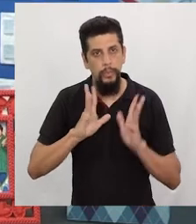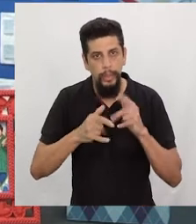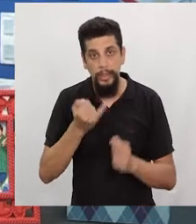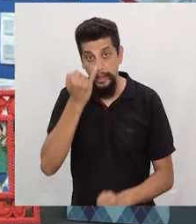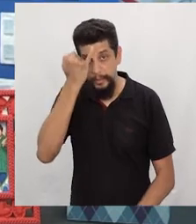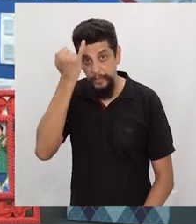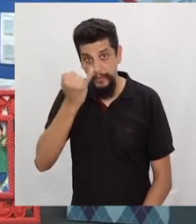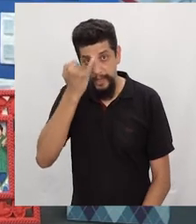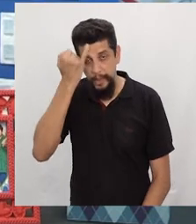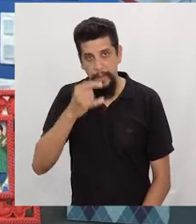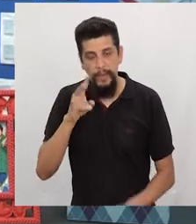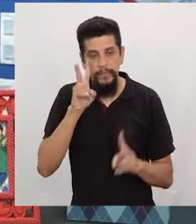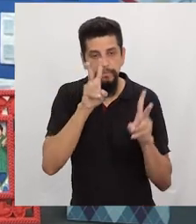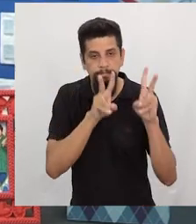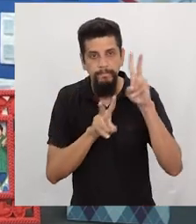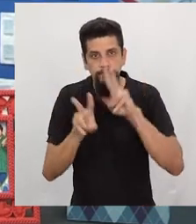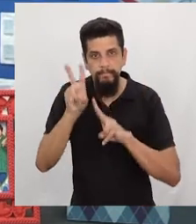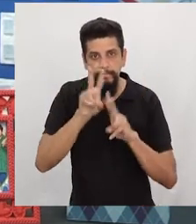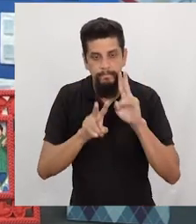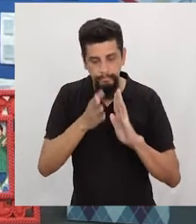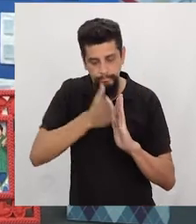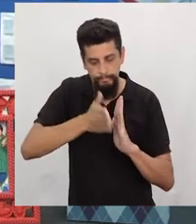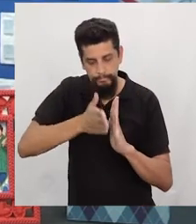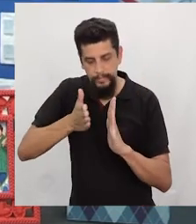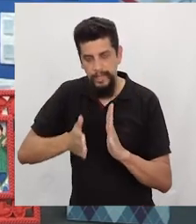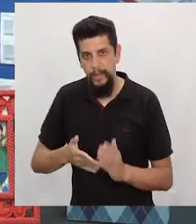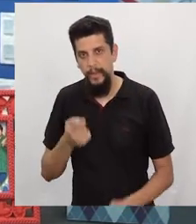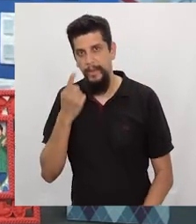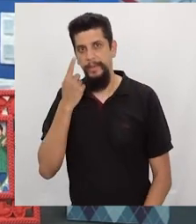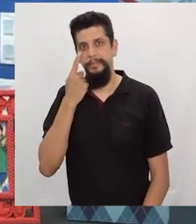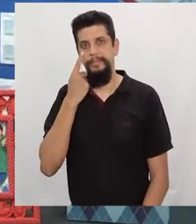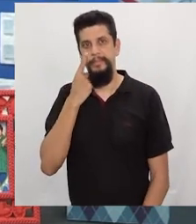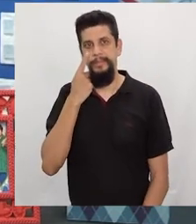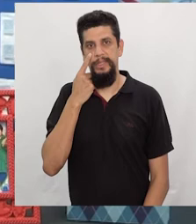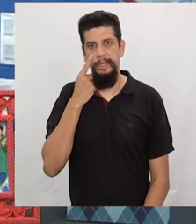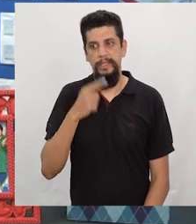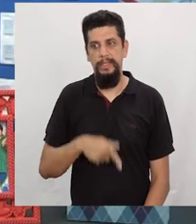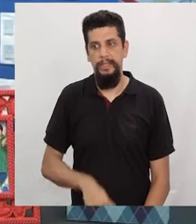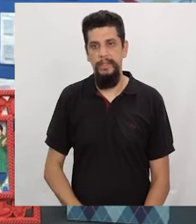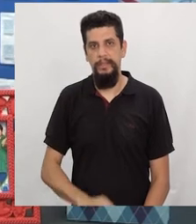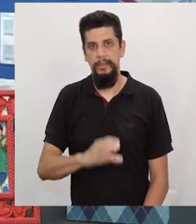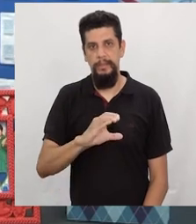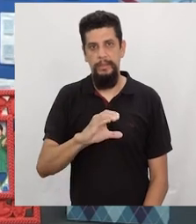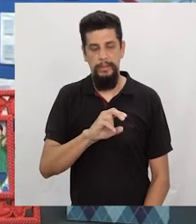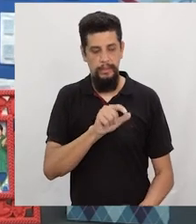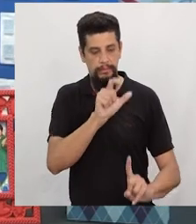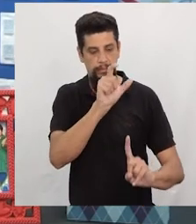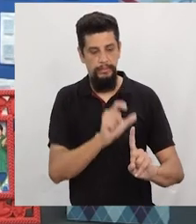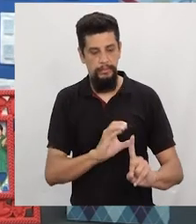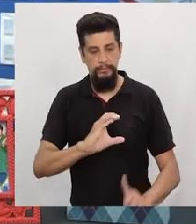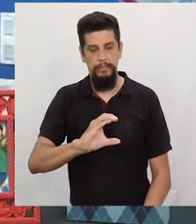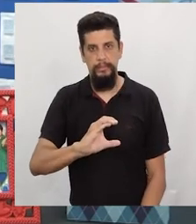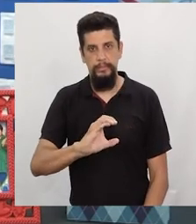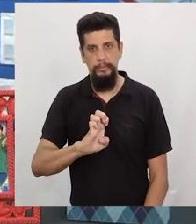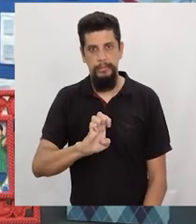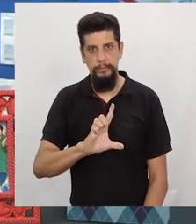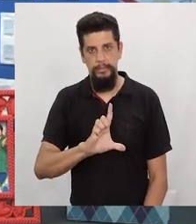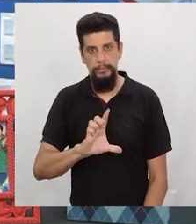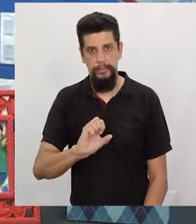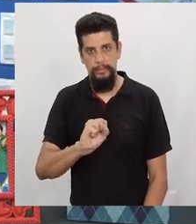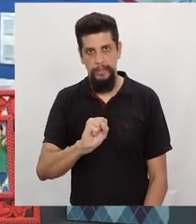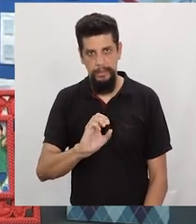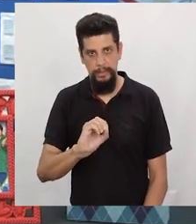para que você acompanhe os episódios. E olha só, este é o Celso e a entrevista